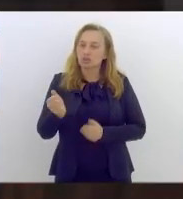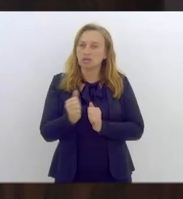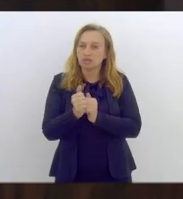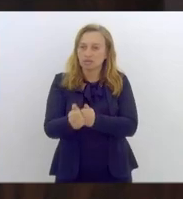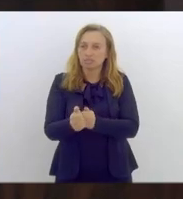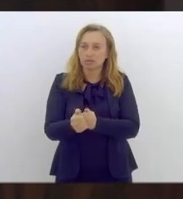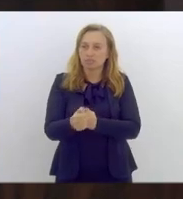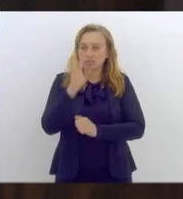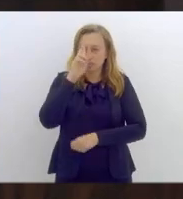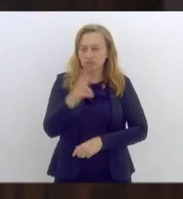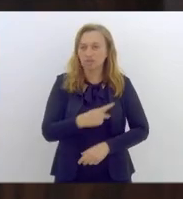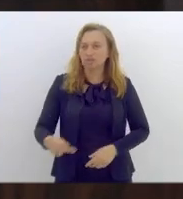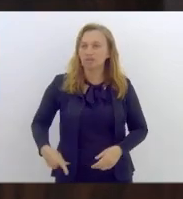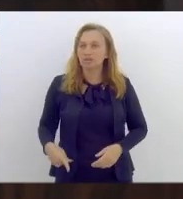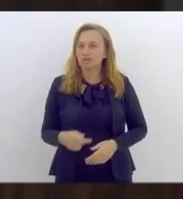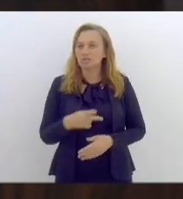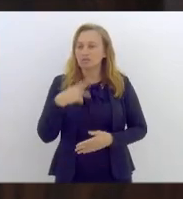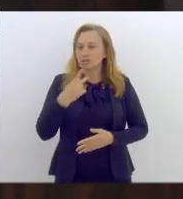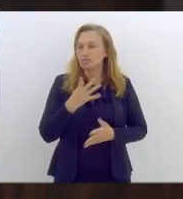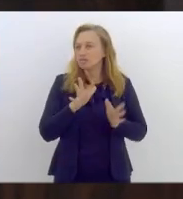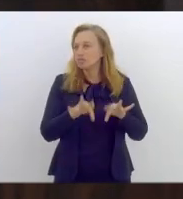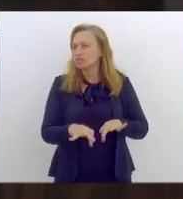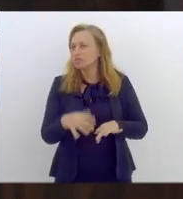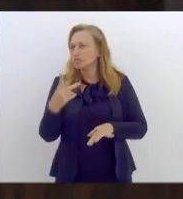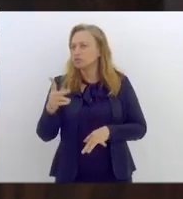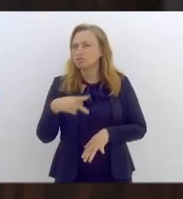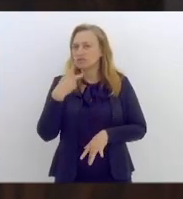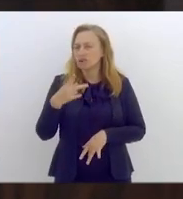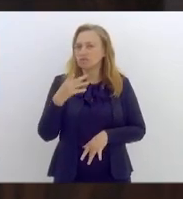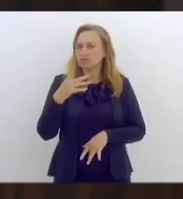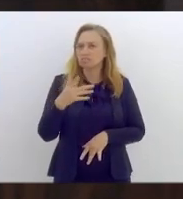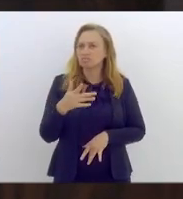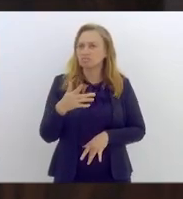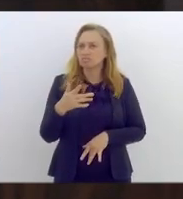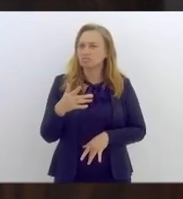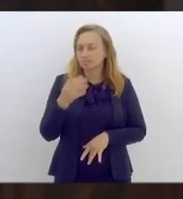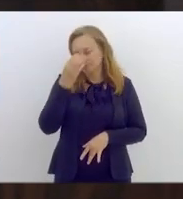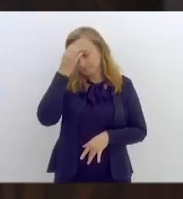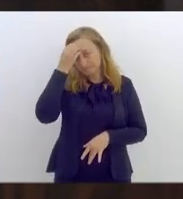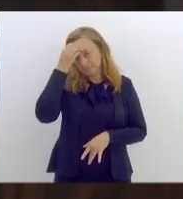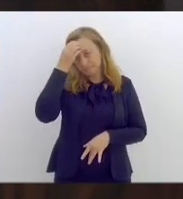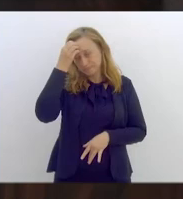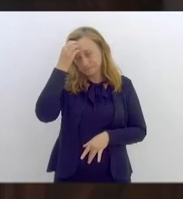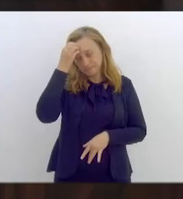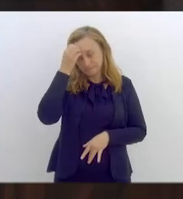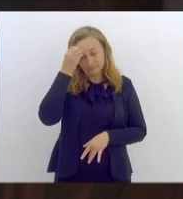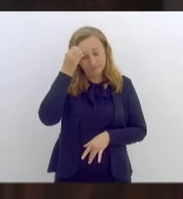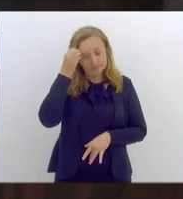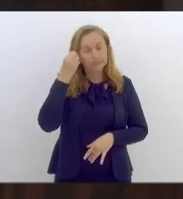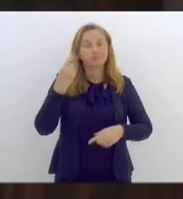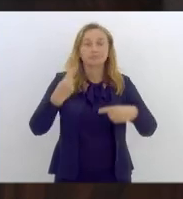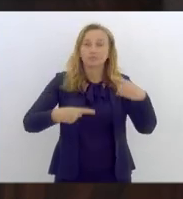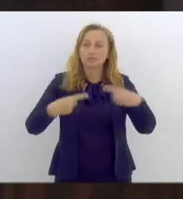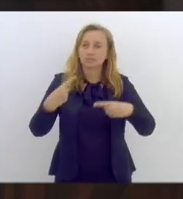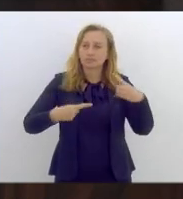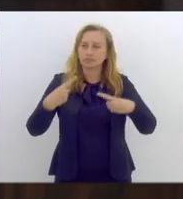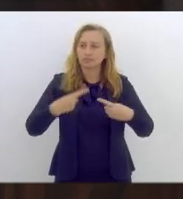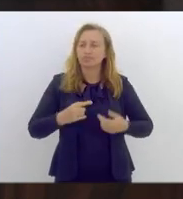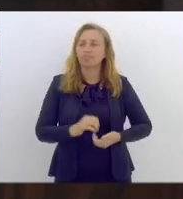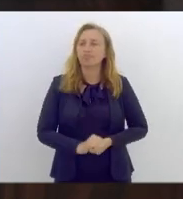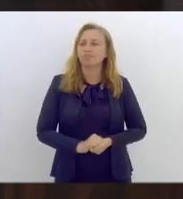parecia E aí ao final da fala do vossa excelência com os países emitidos